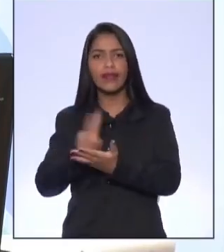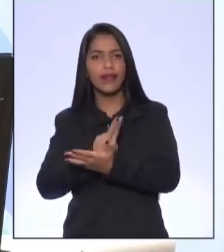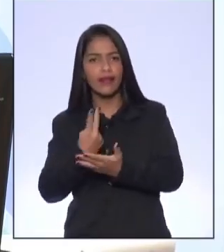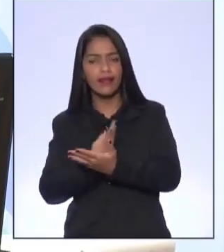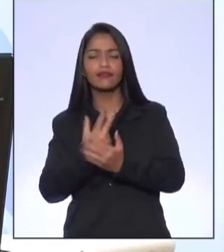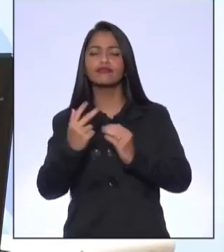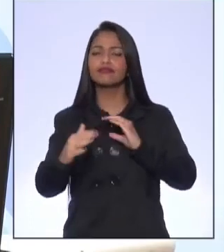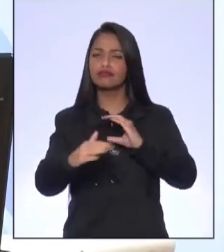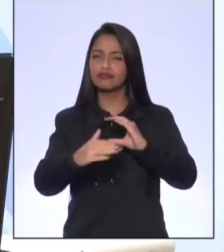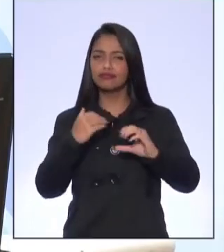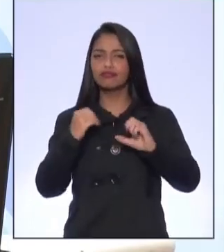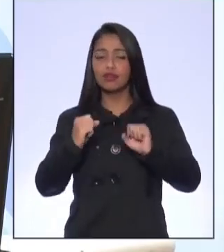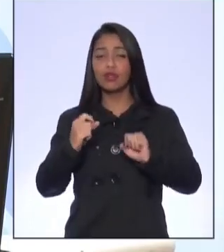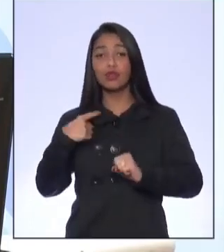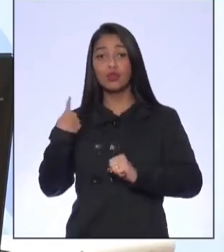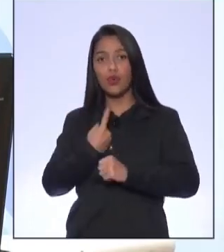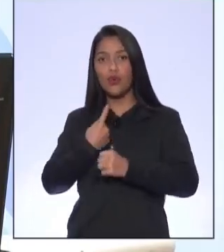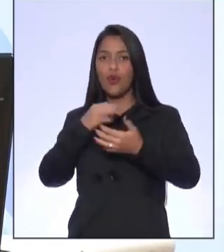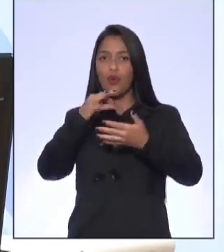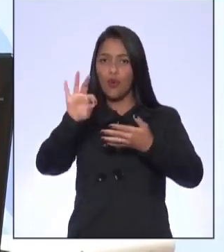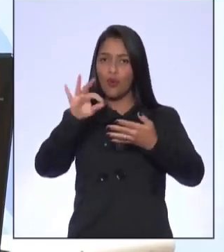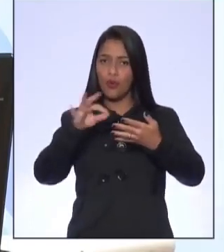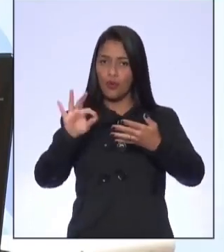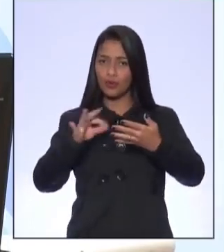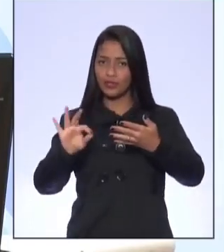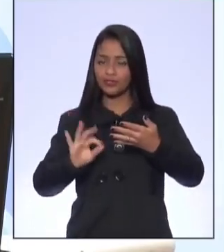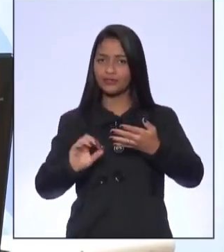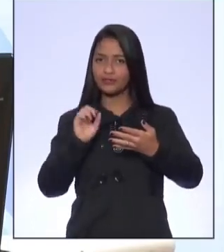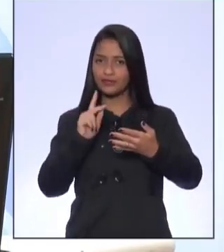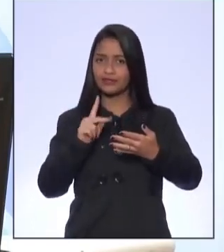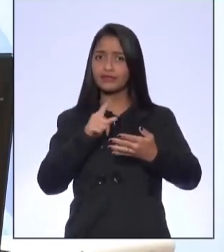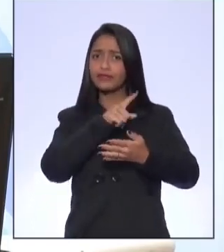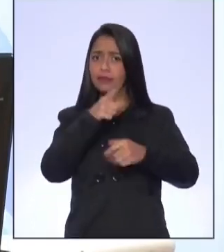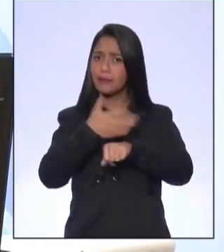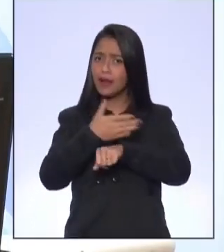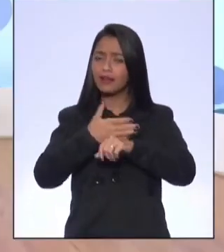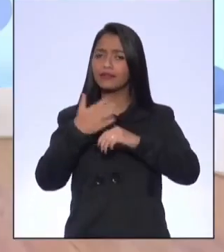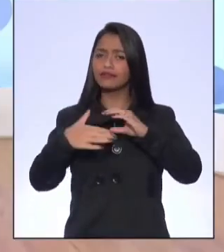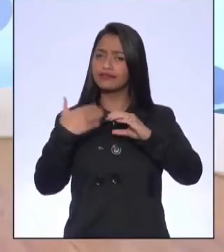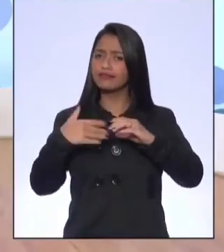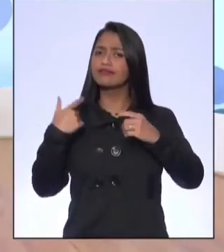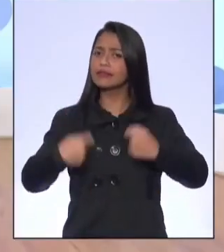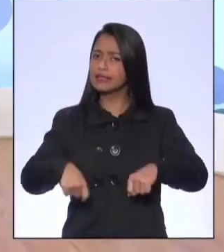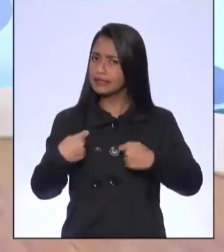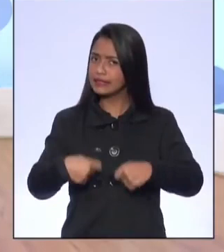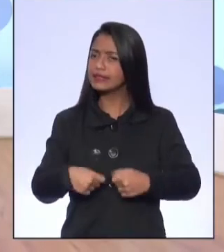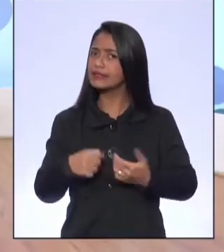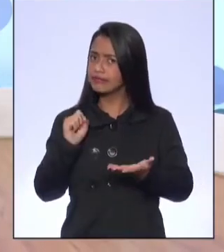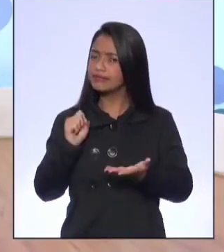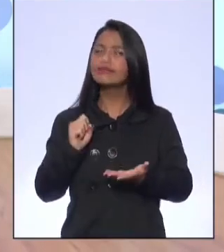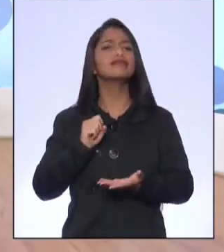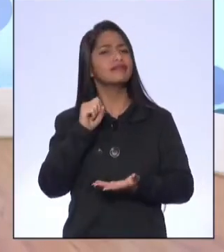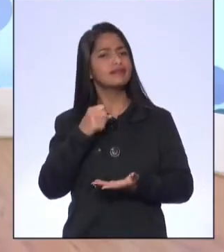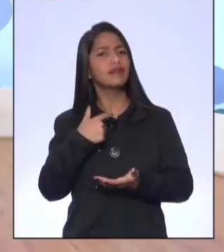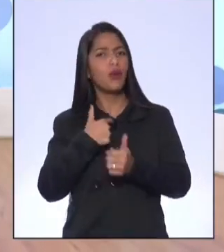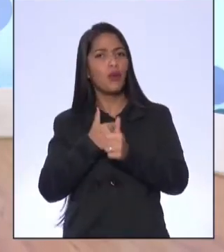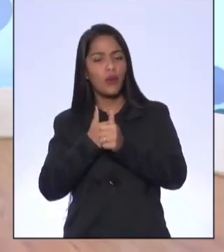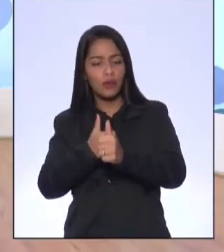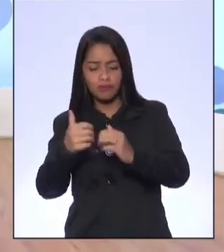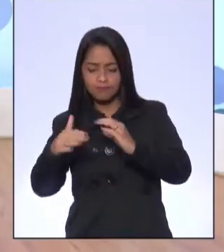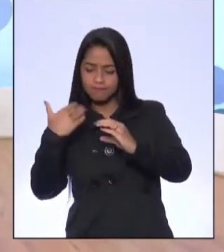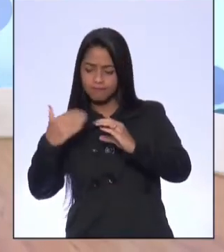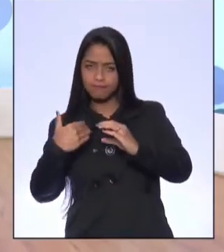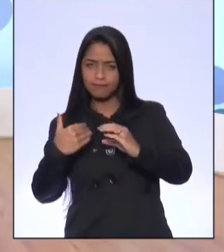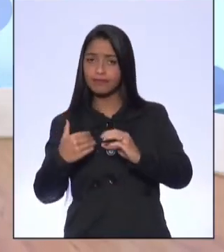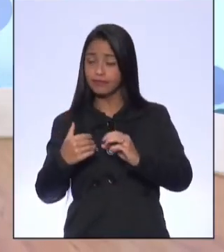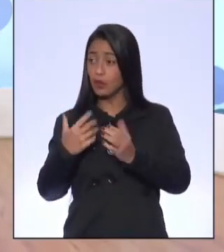vamos aqui fazer essa correção, né? Então, precisamos da participação de vocês, né, Rafa? É Não é isso isso aí, eu vou mesmo? estar acompanhando aqui com vocês. Beleza, então já vamos para a